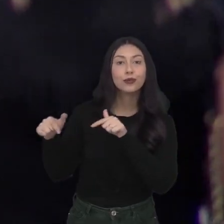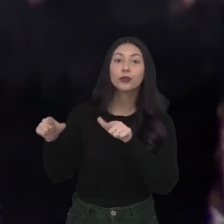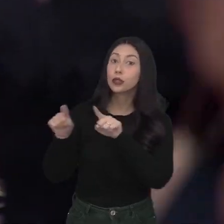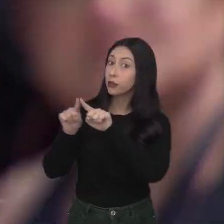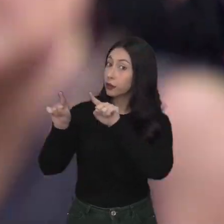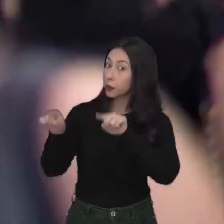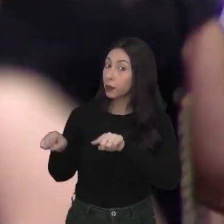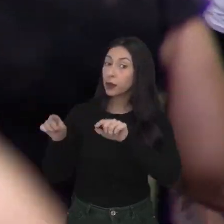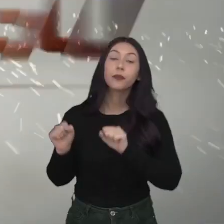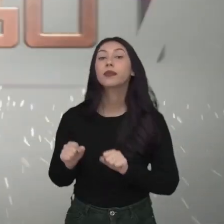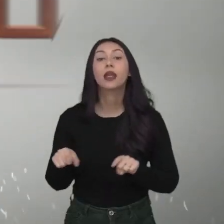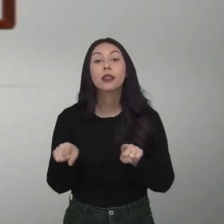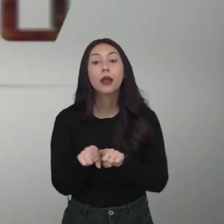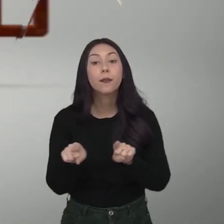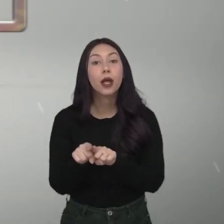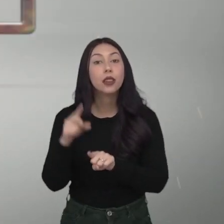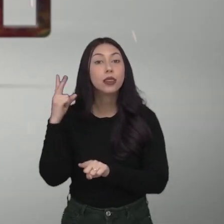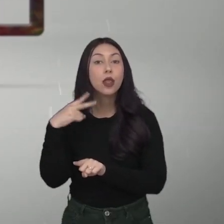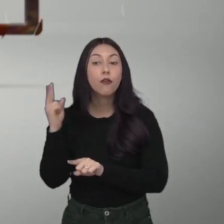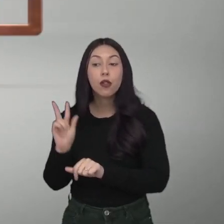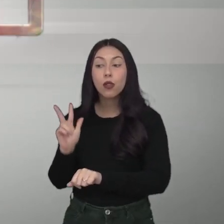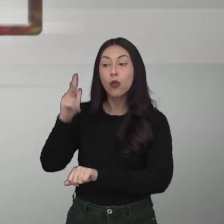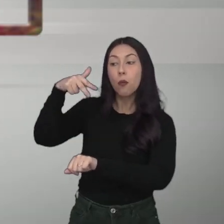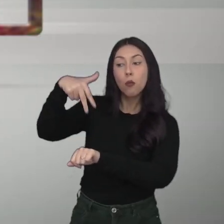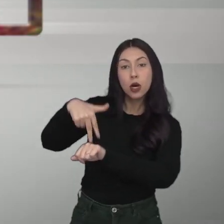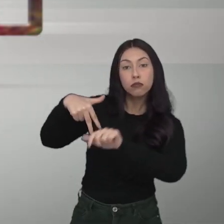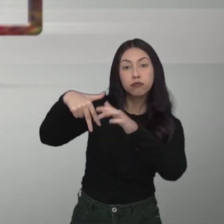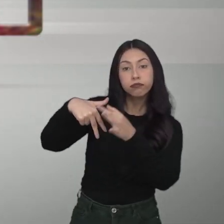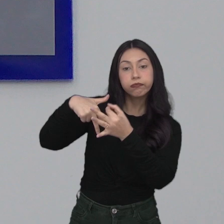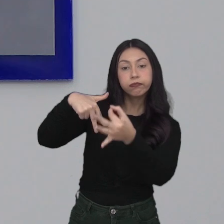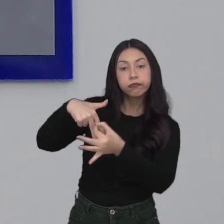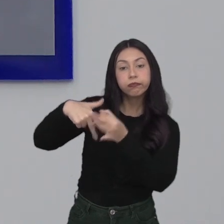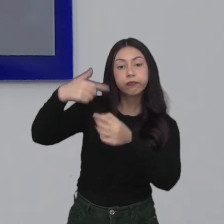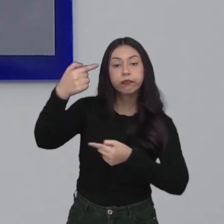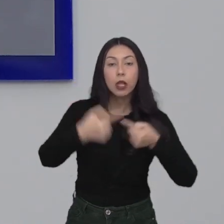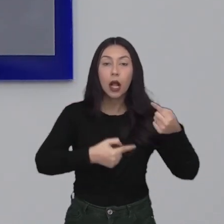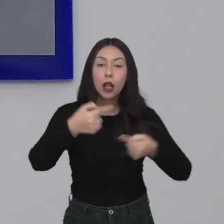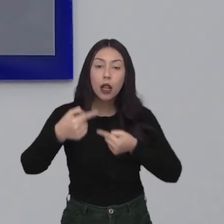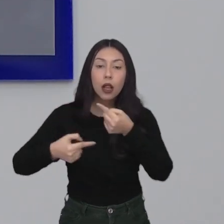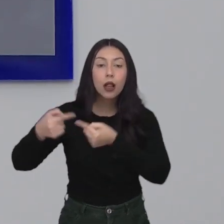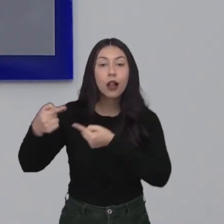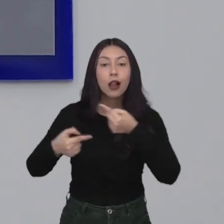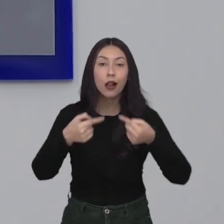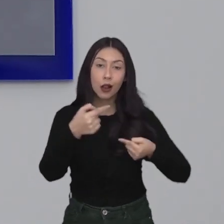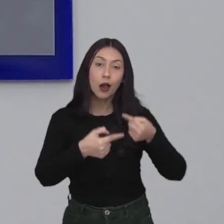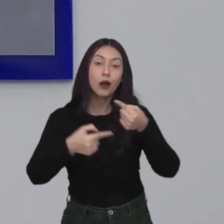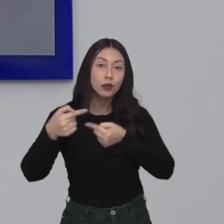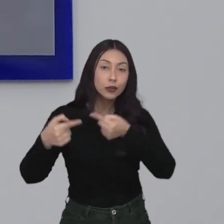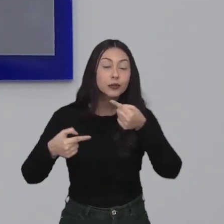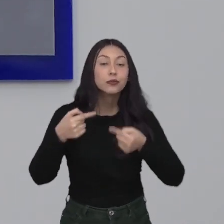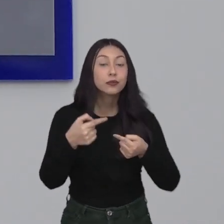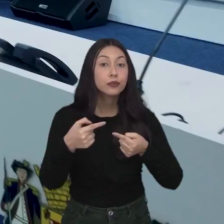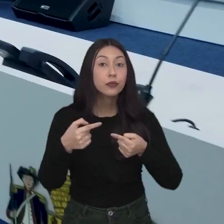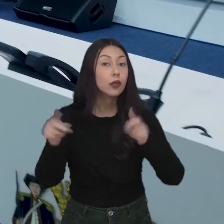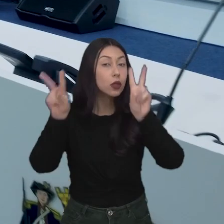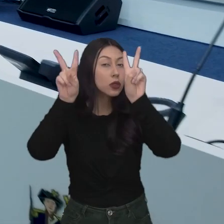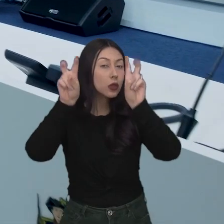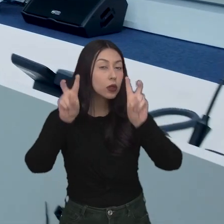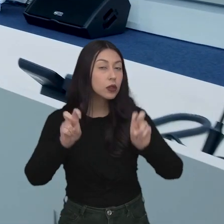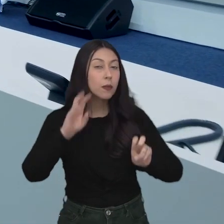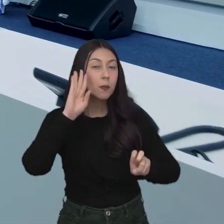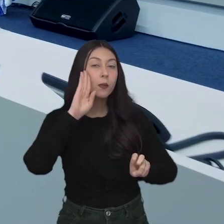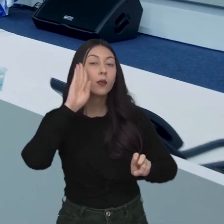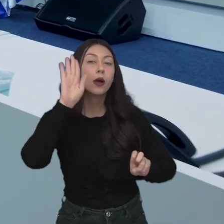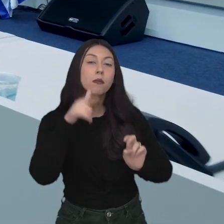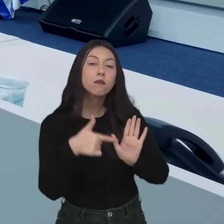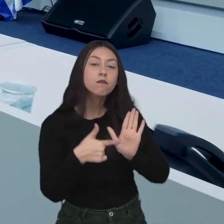Serviço Público de São José. Durante o Pinga-Fogo, momento em que os parlamentares vão à tribuna para debater assuntos de interesse público, os